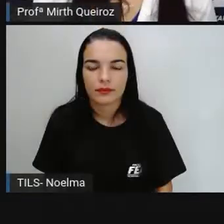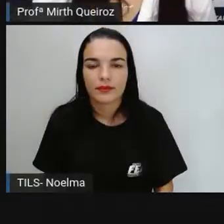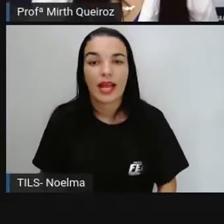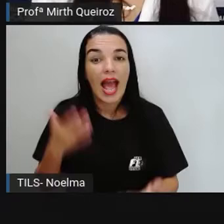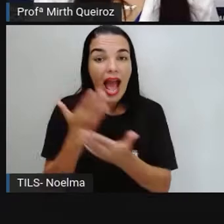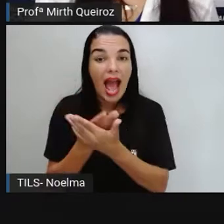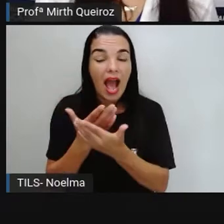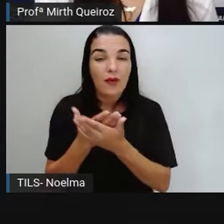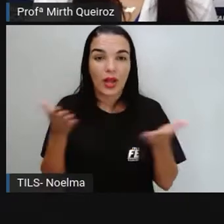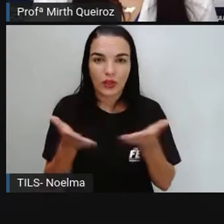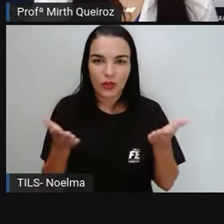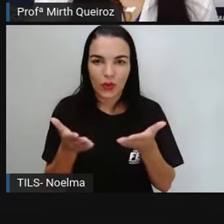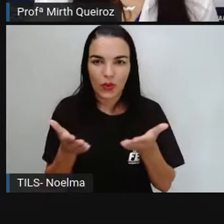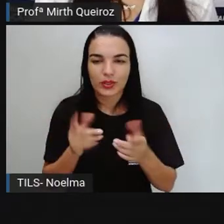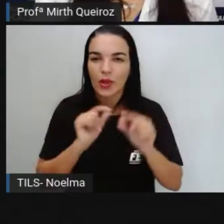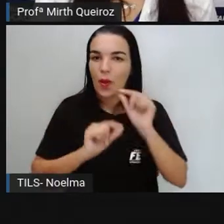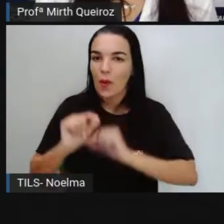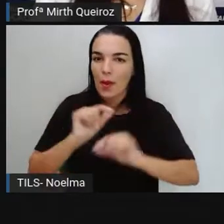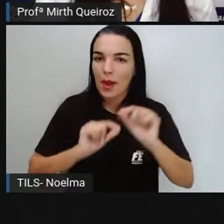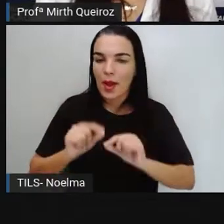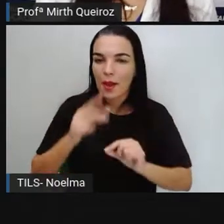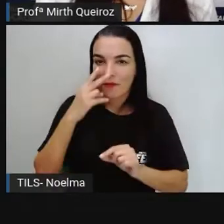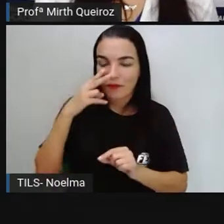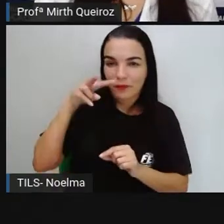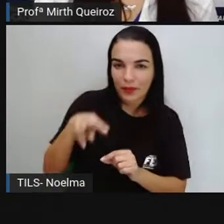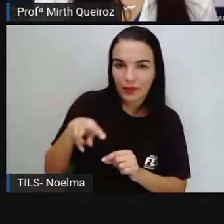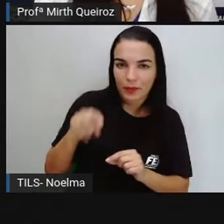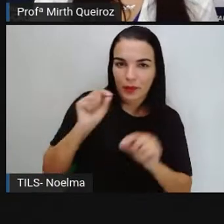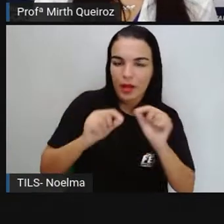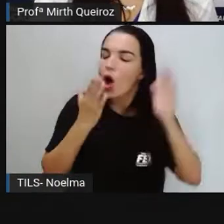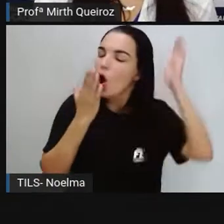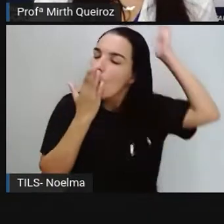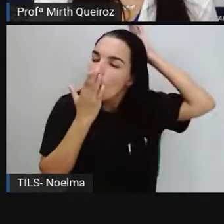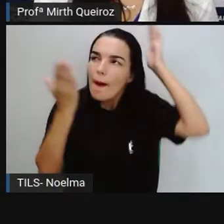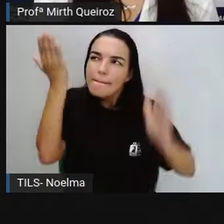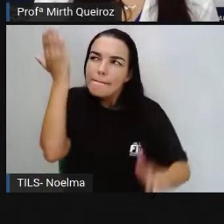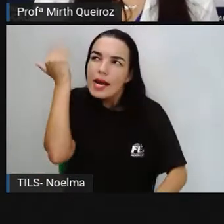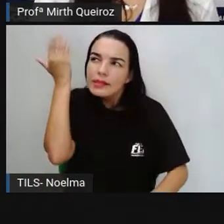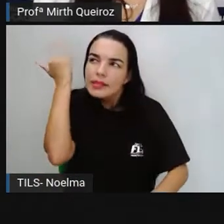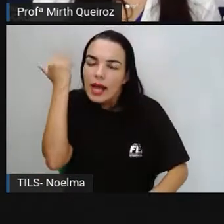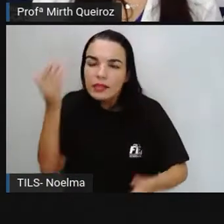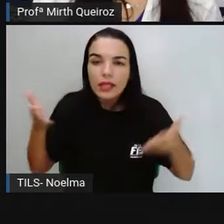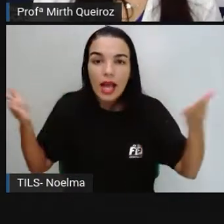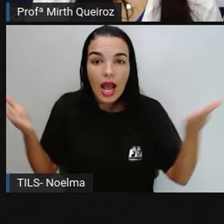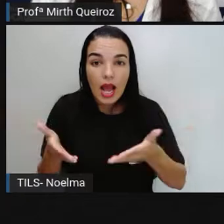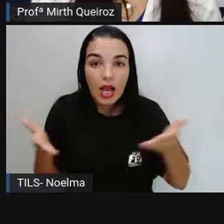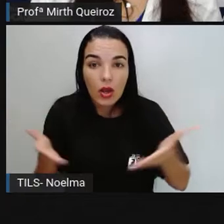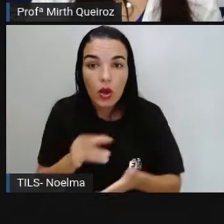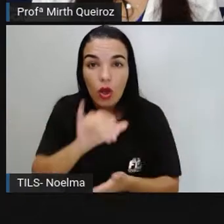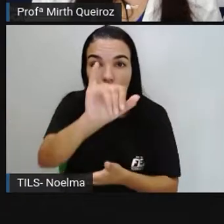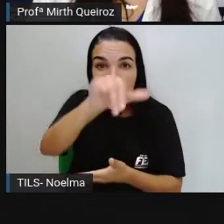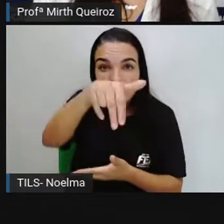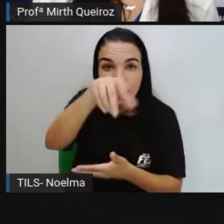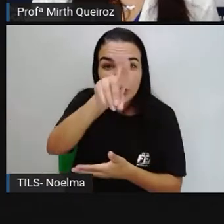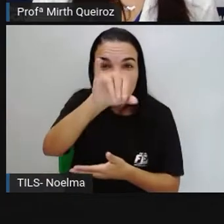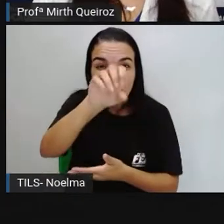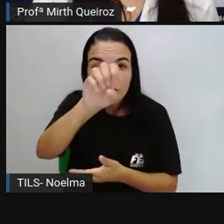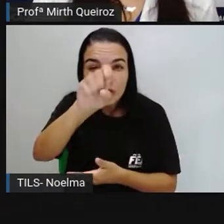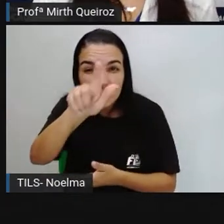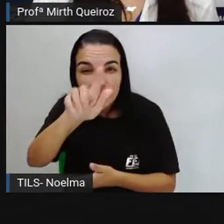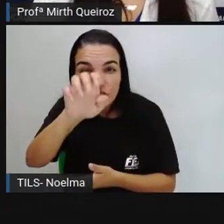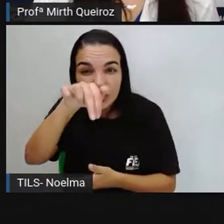Na aula de hoje estudaremos os índios de ontem e os indígenas de hoje, a forma estereotipada